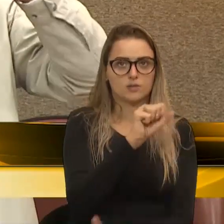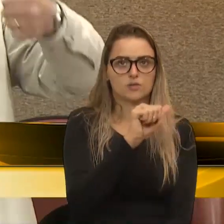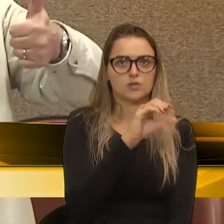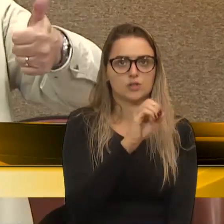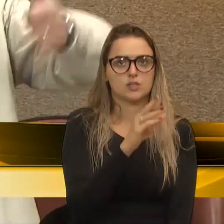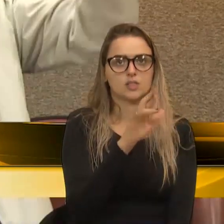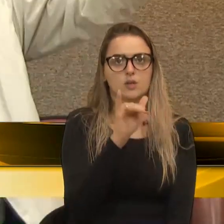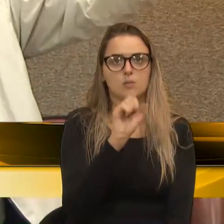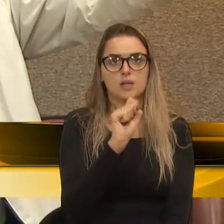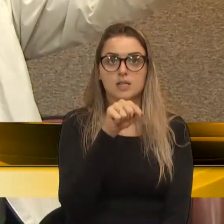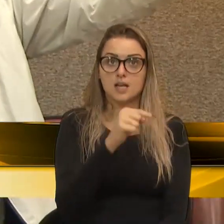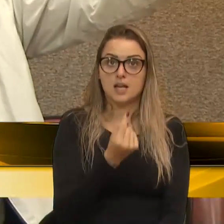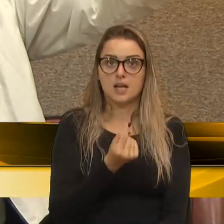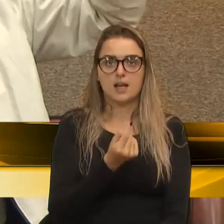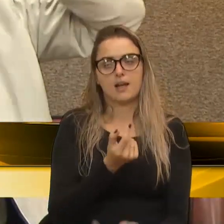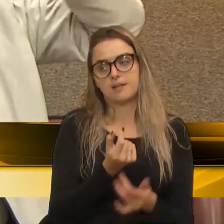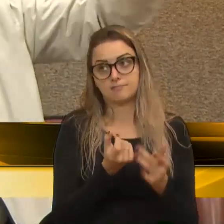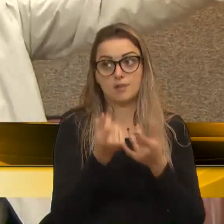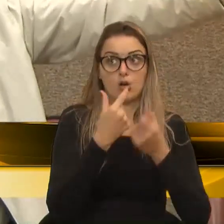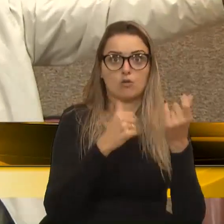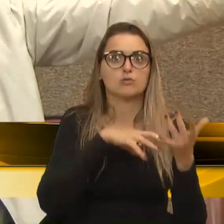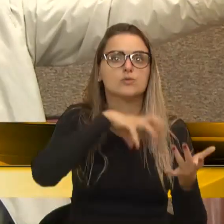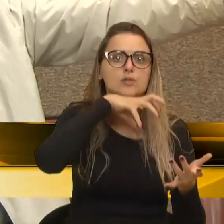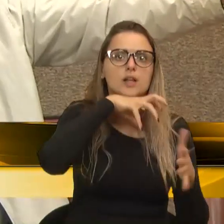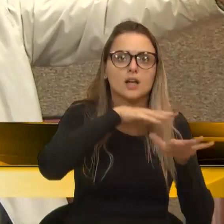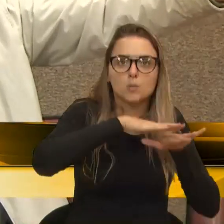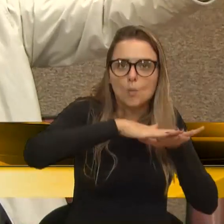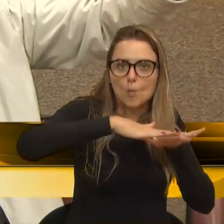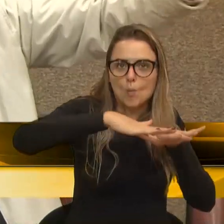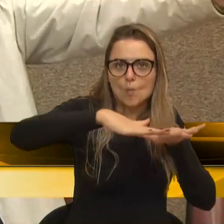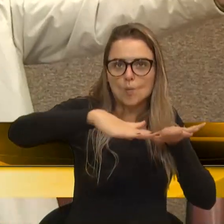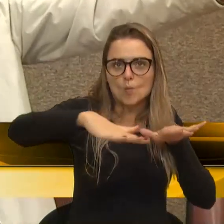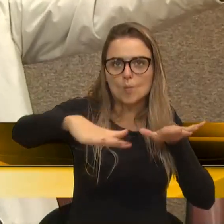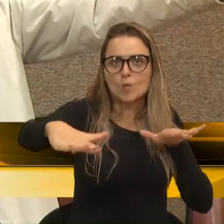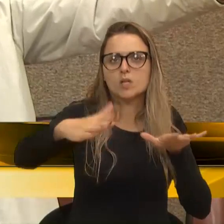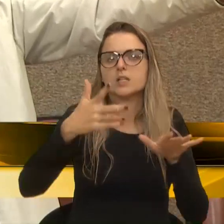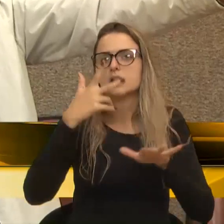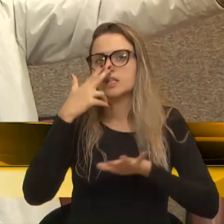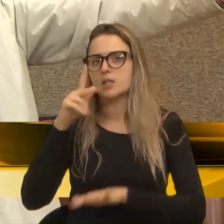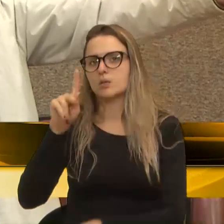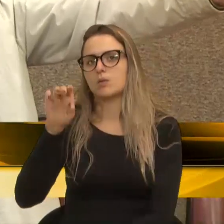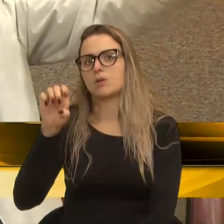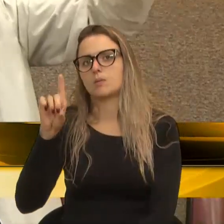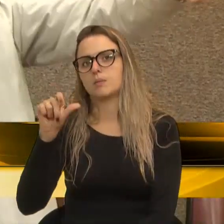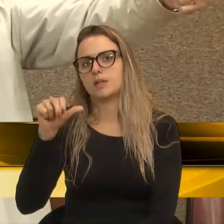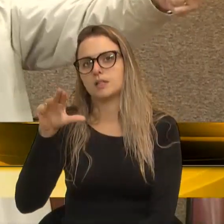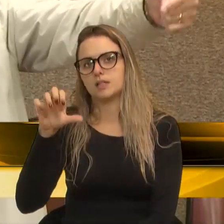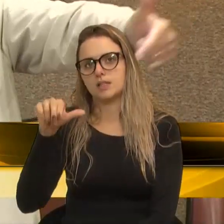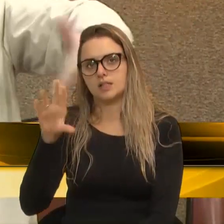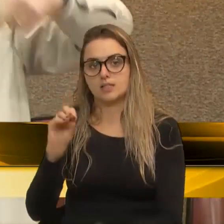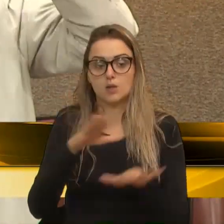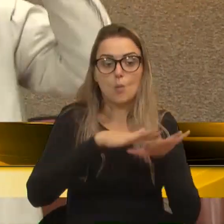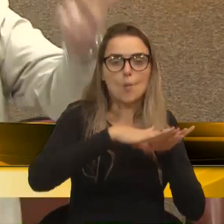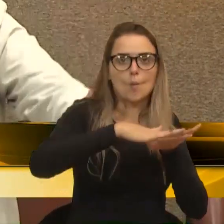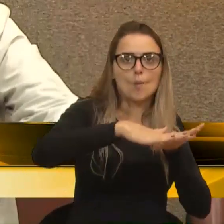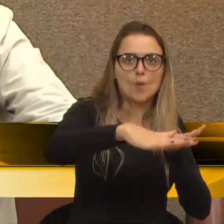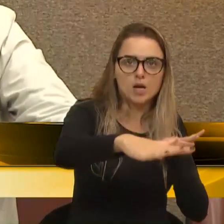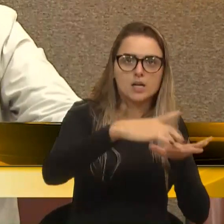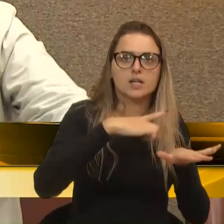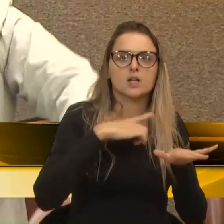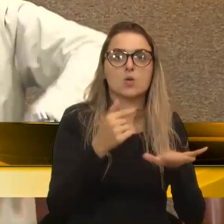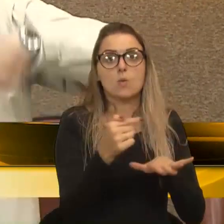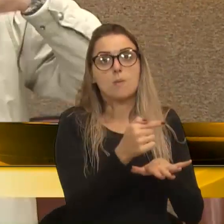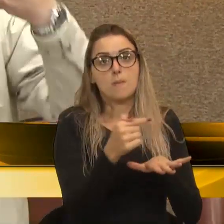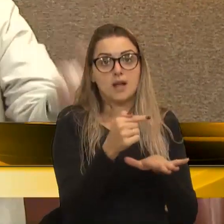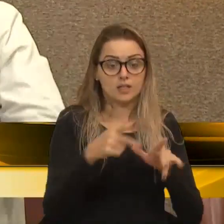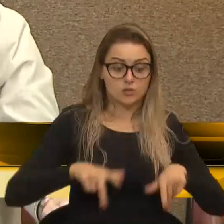poucas áreas planas, como é o Pedancino, planas, com menos